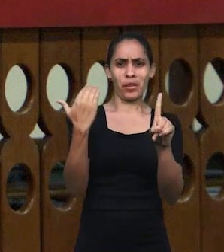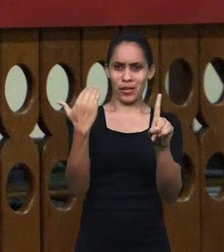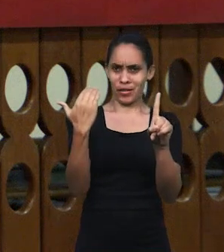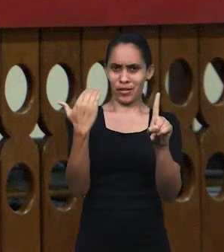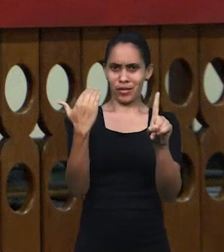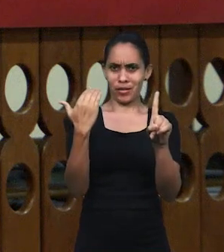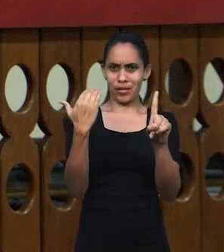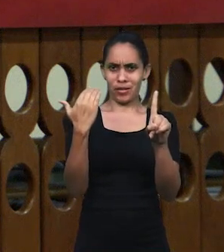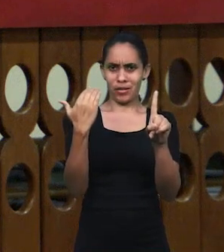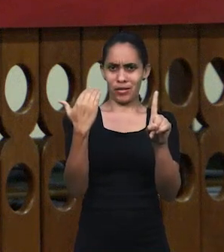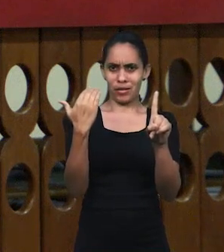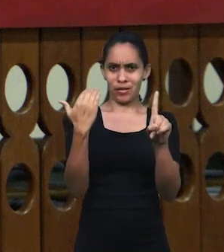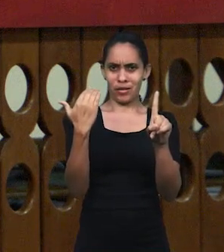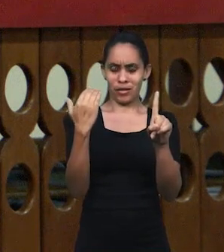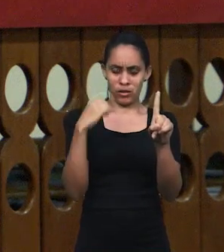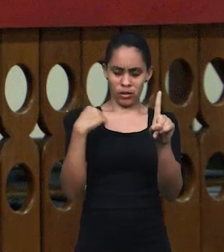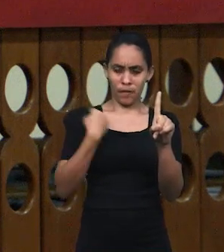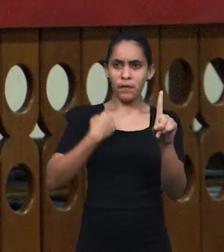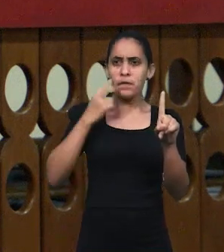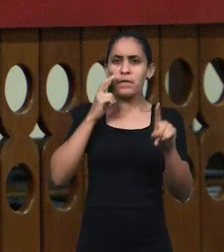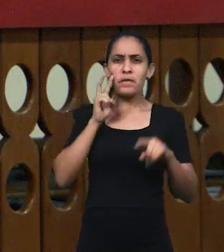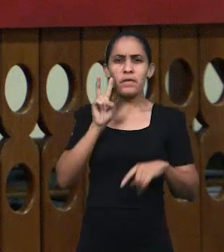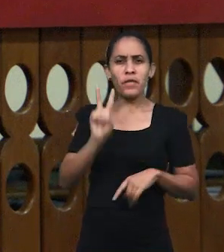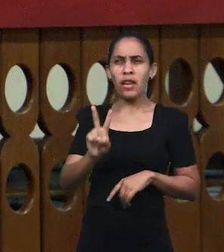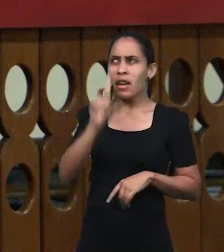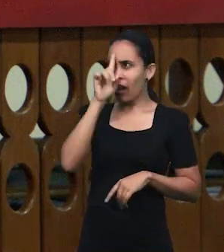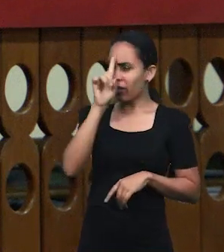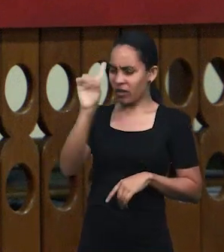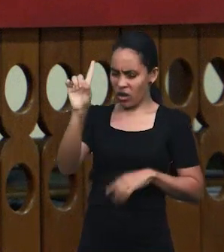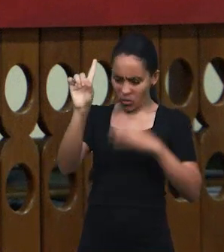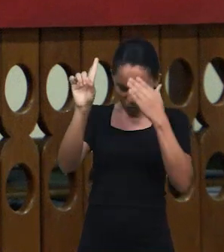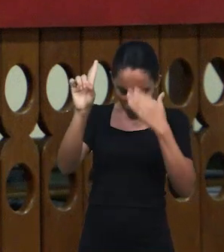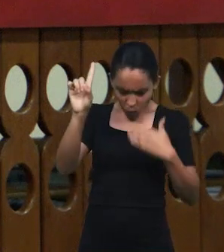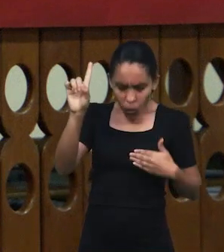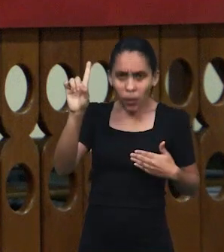Ninguém pode ver a Deus e viver nesse corpo nosso.